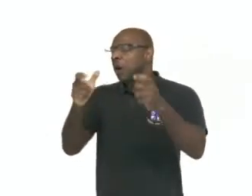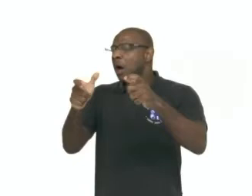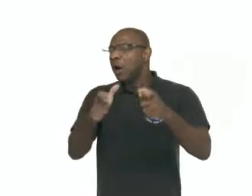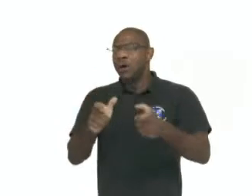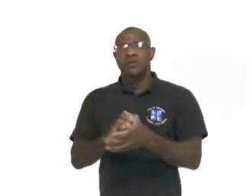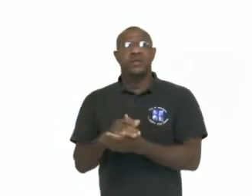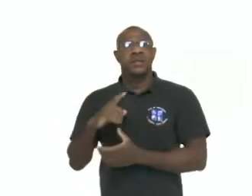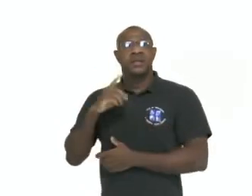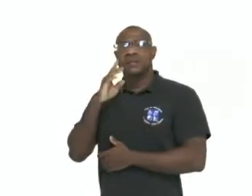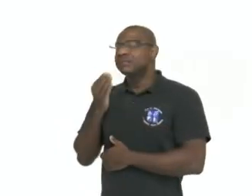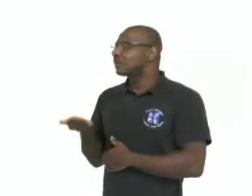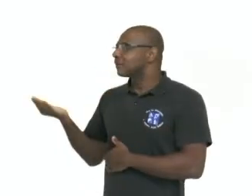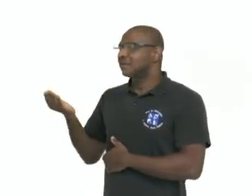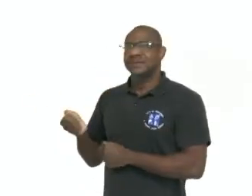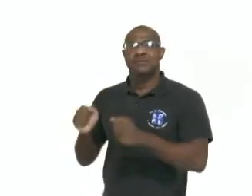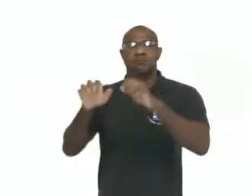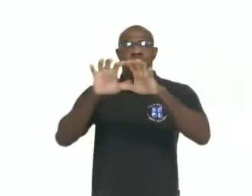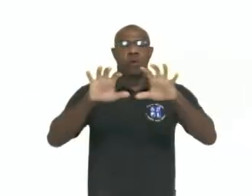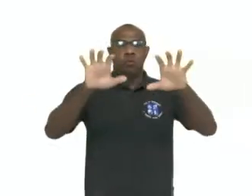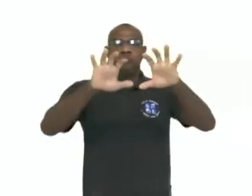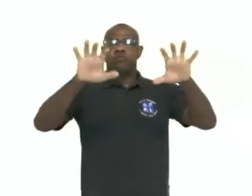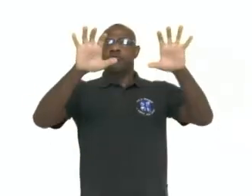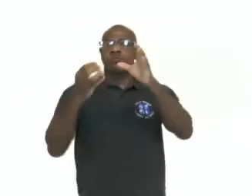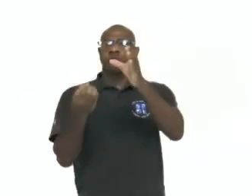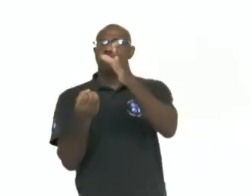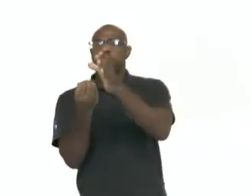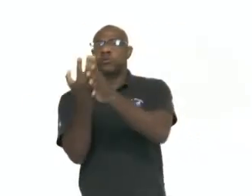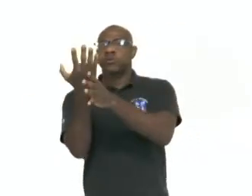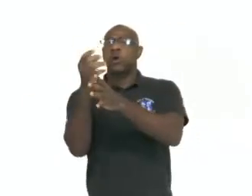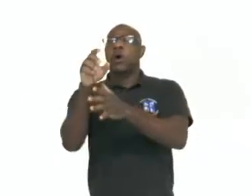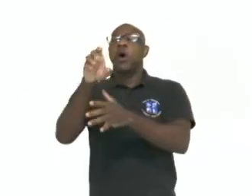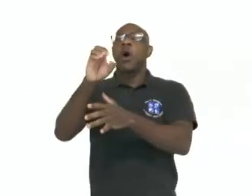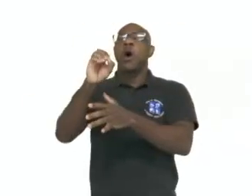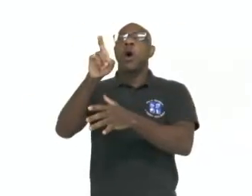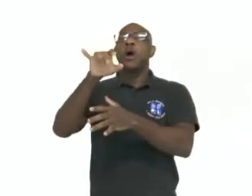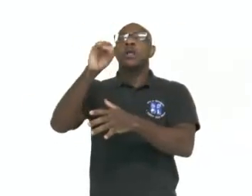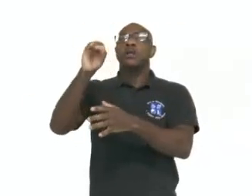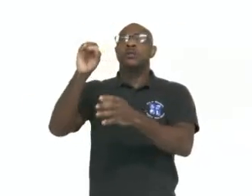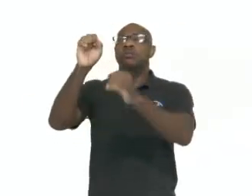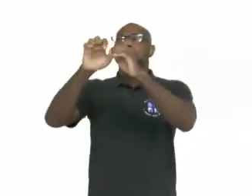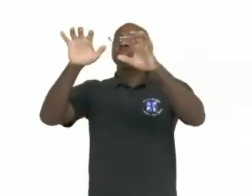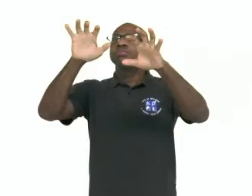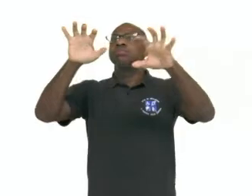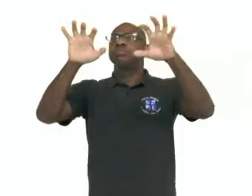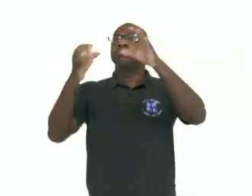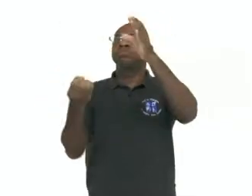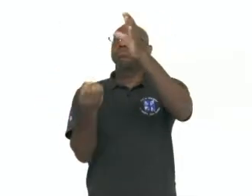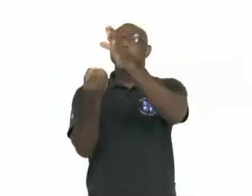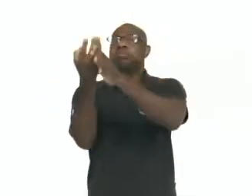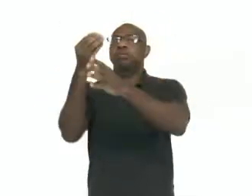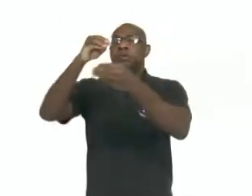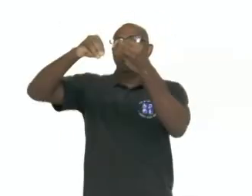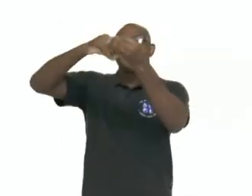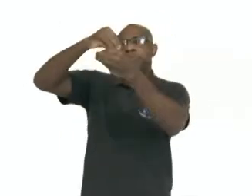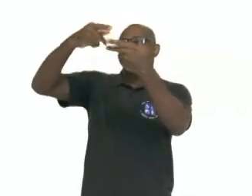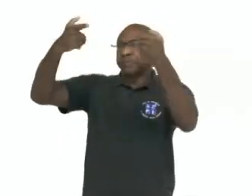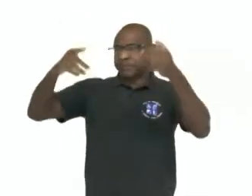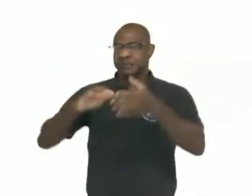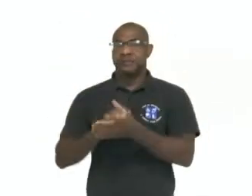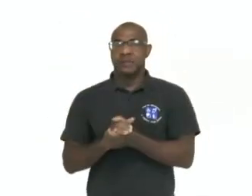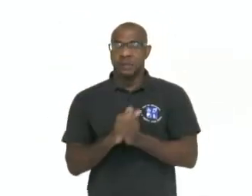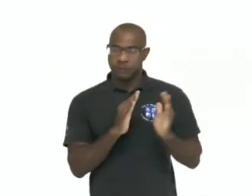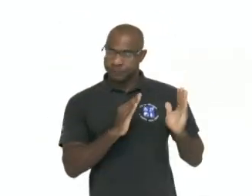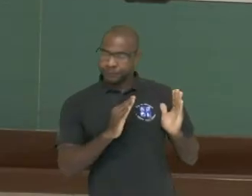ácido sulfúrico e ácido nítrico lá dentro da nuvem. E aí no andar da aula nós vamos falar um pouquinho mais sobre esse processo